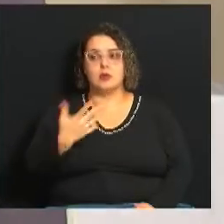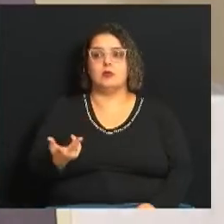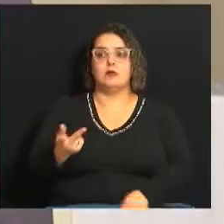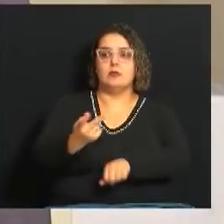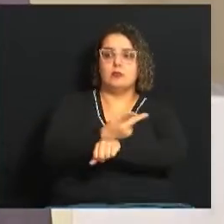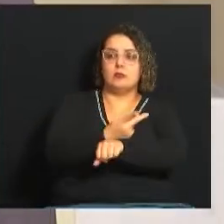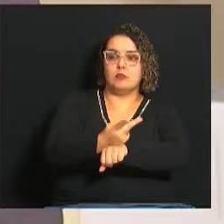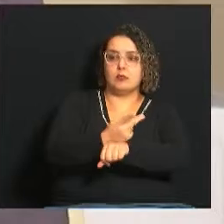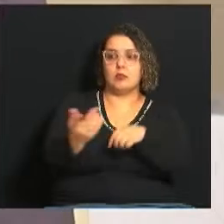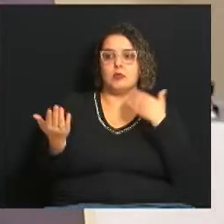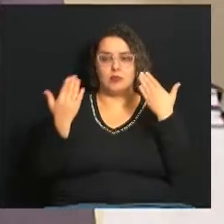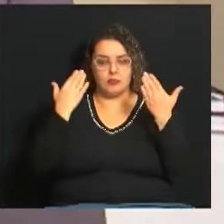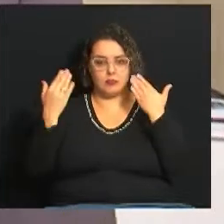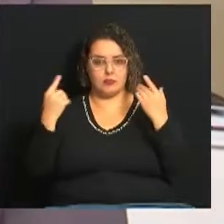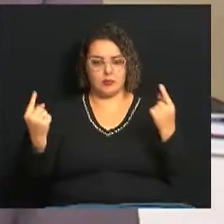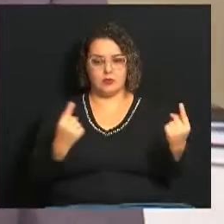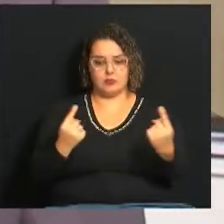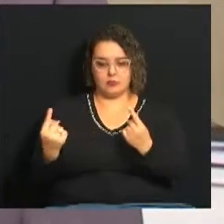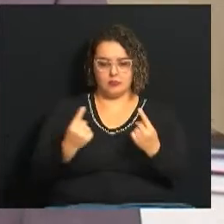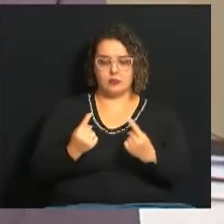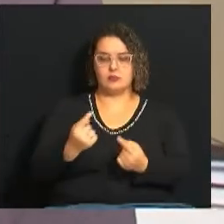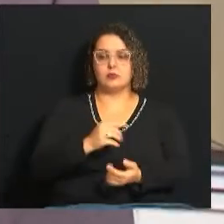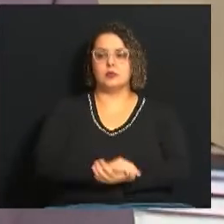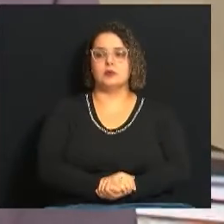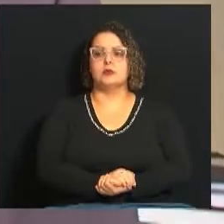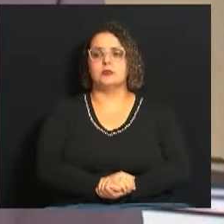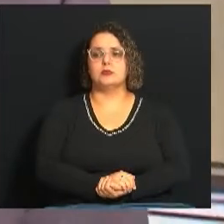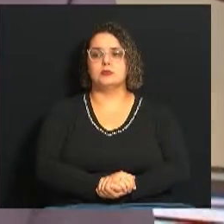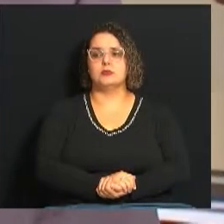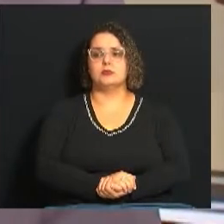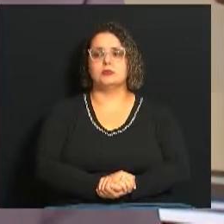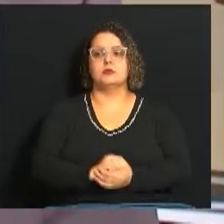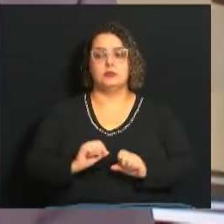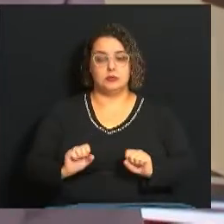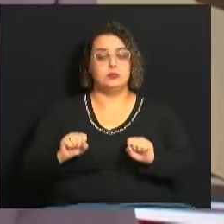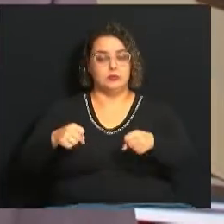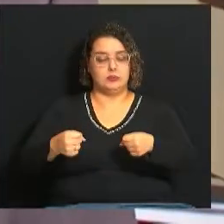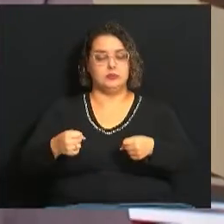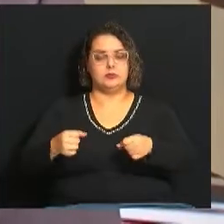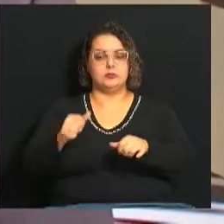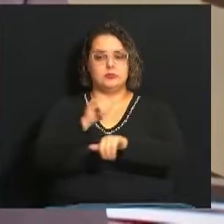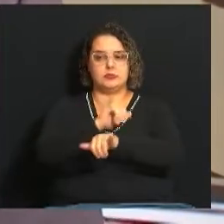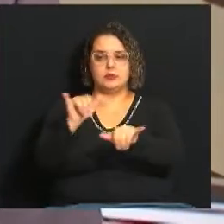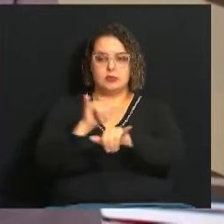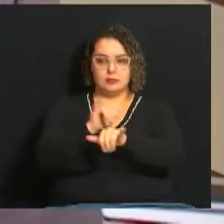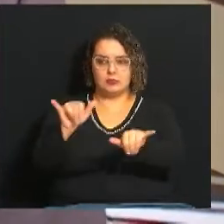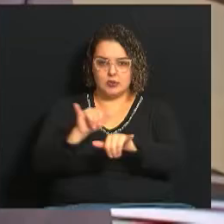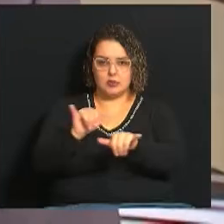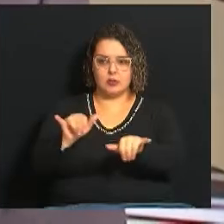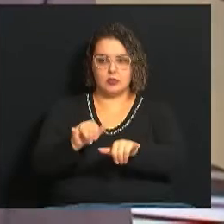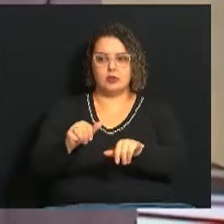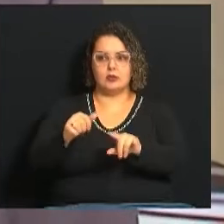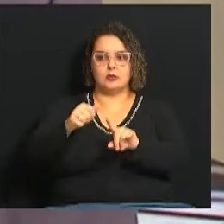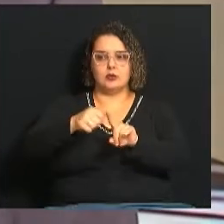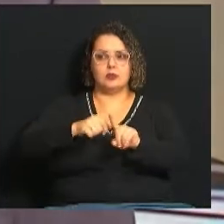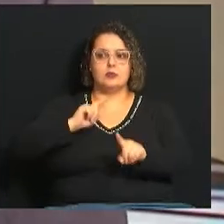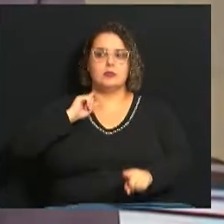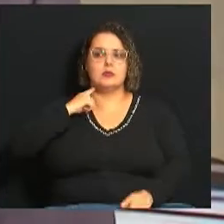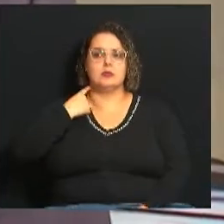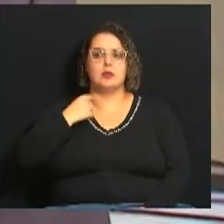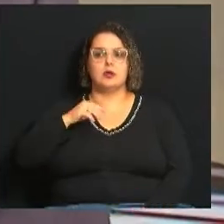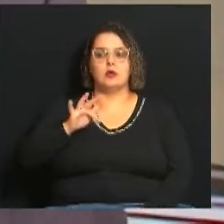algumas psicólogas que é enganjada nessa campanha do Maio Furta-Cor,